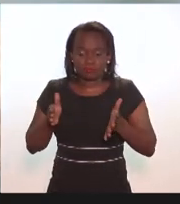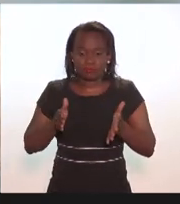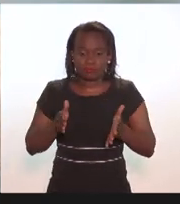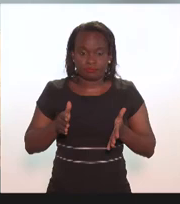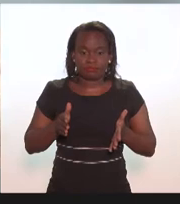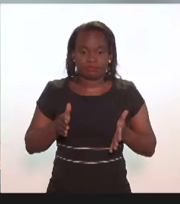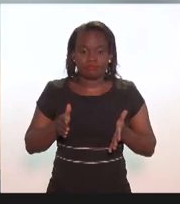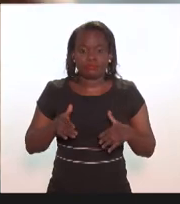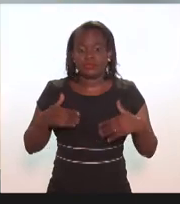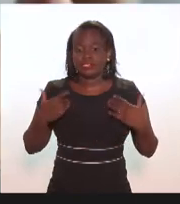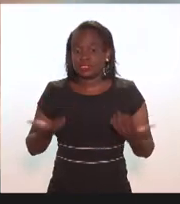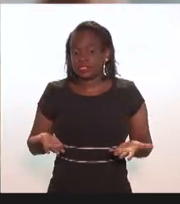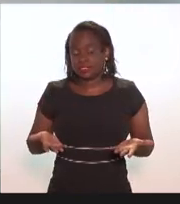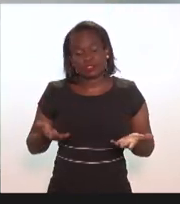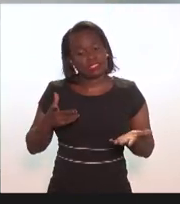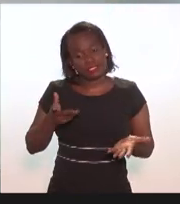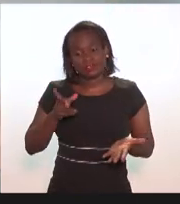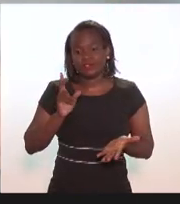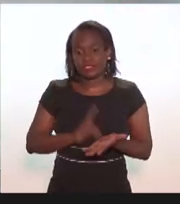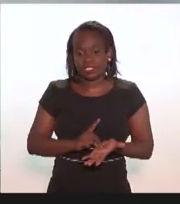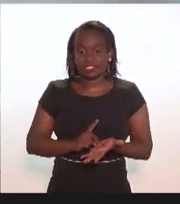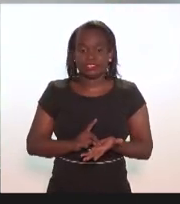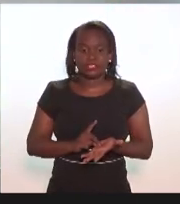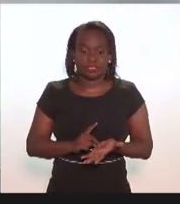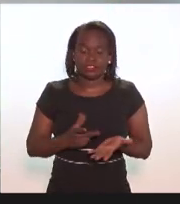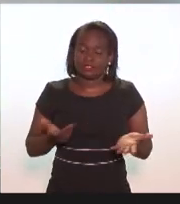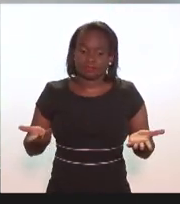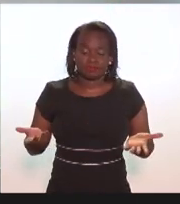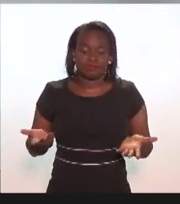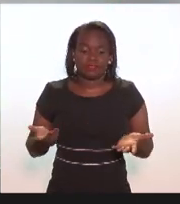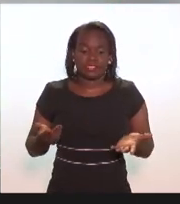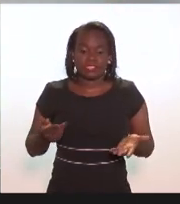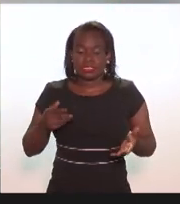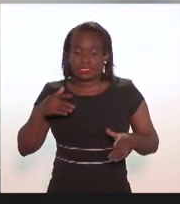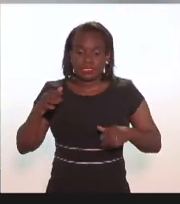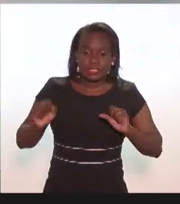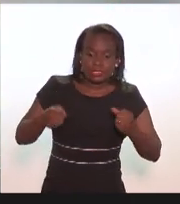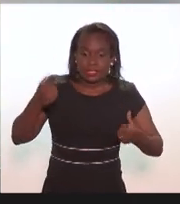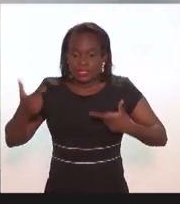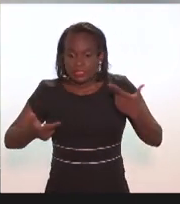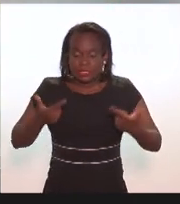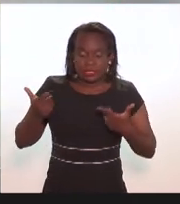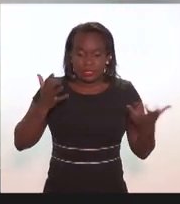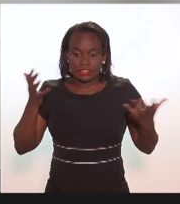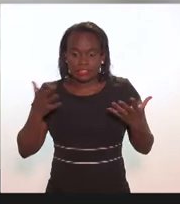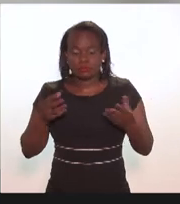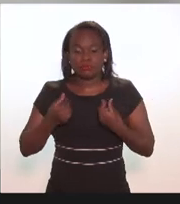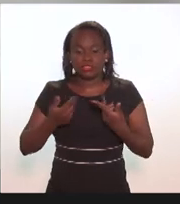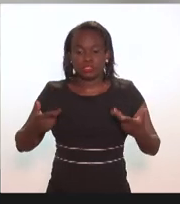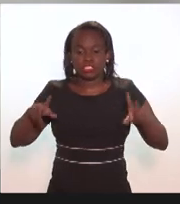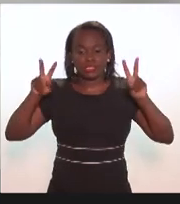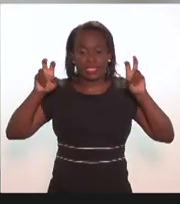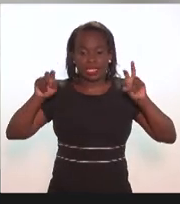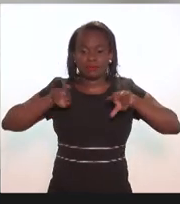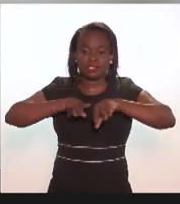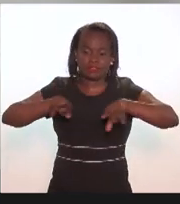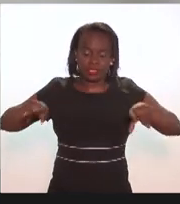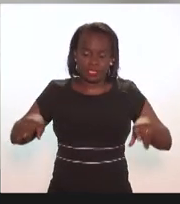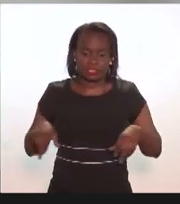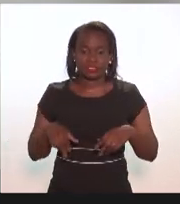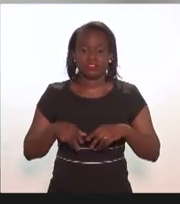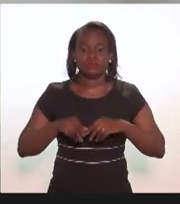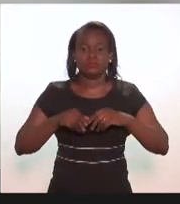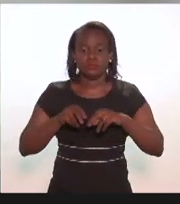Né? Então, é realmente, sabe, um desdobramento muito grande sobre temas tão genéricos. Por